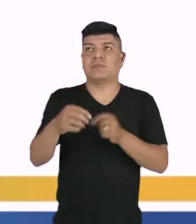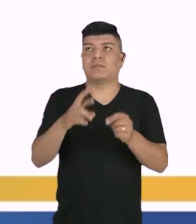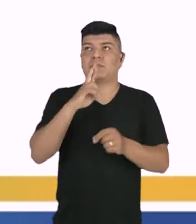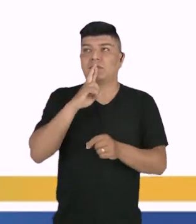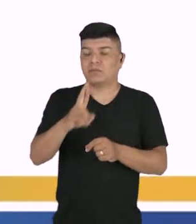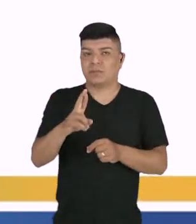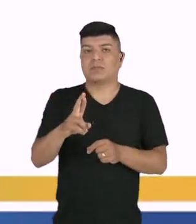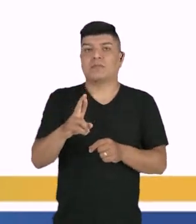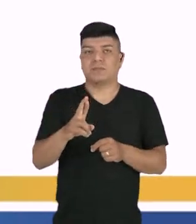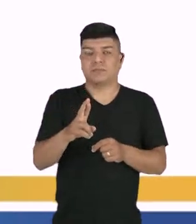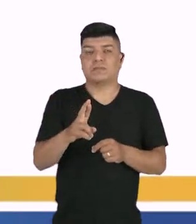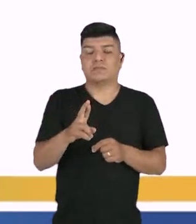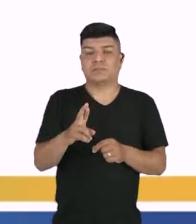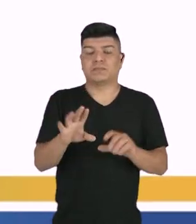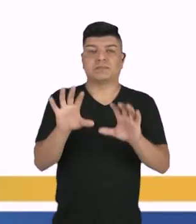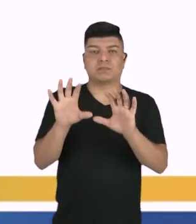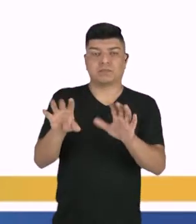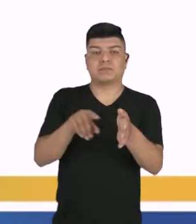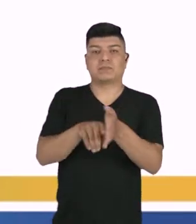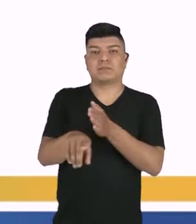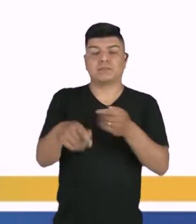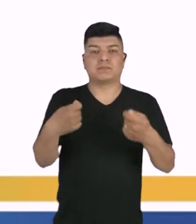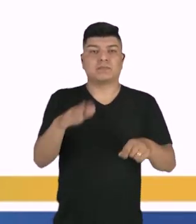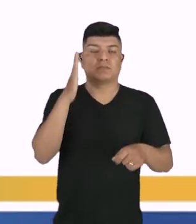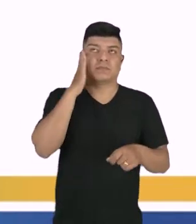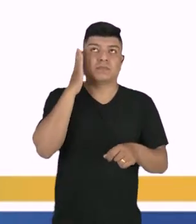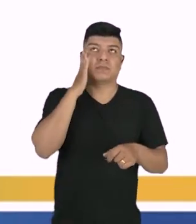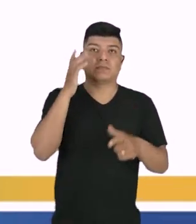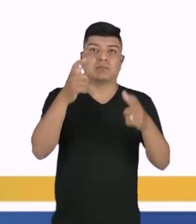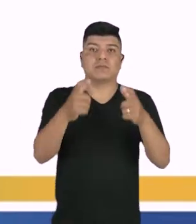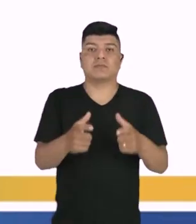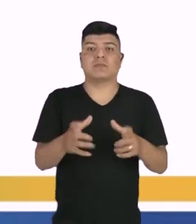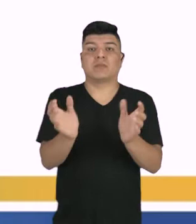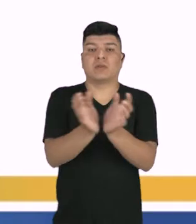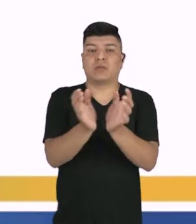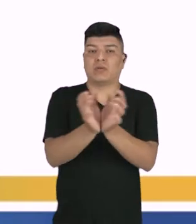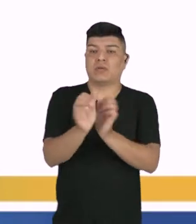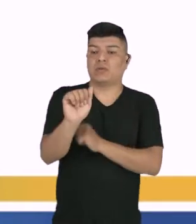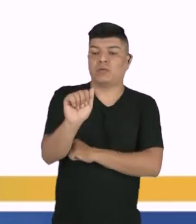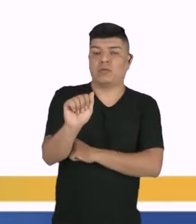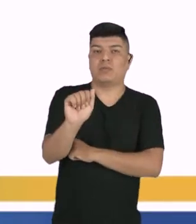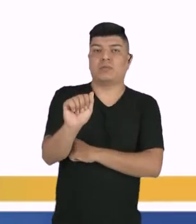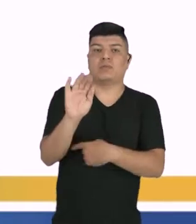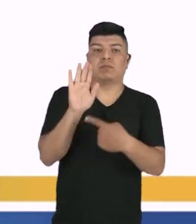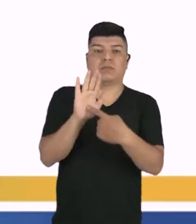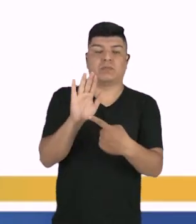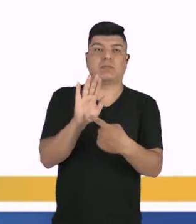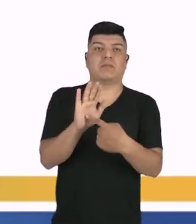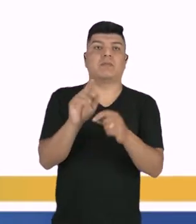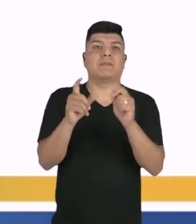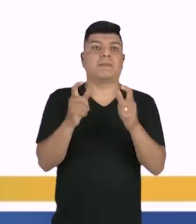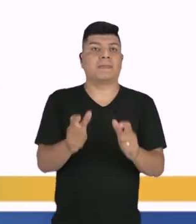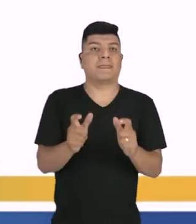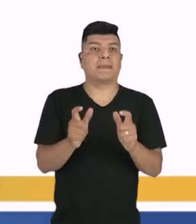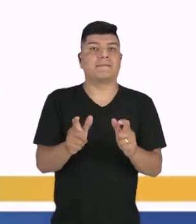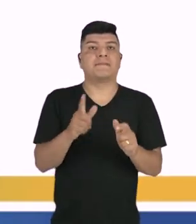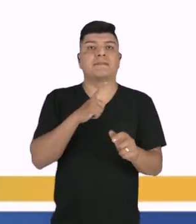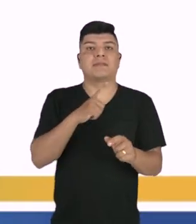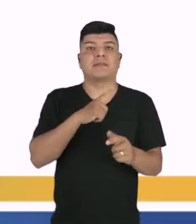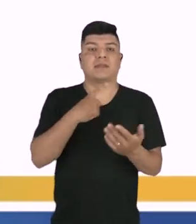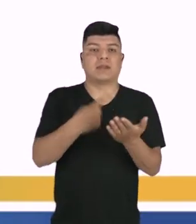resolvermos essa questão, precisamos saber onde está o subconjunto A, que a questão propõe. É onde existe